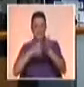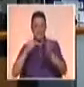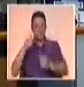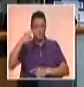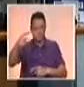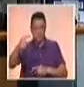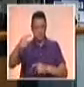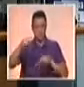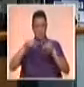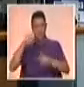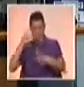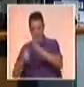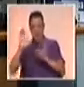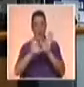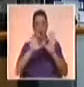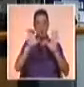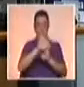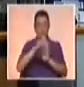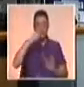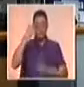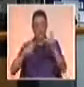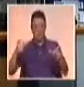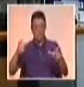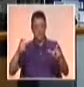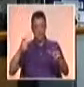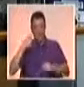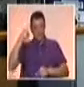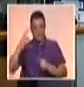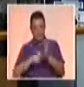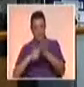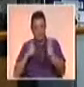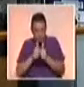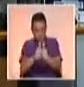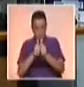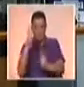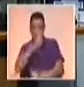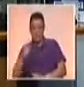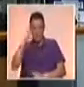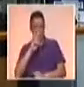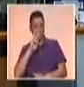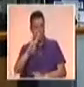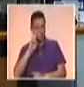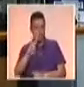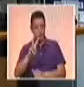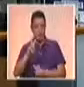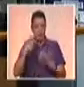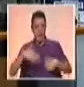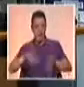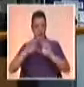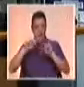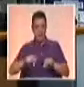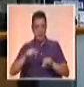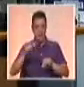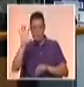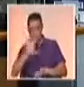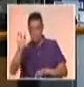seja, criar condições para que as pessoas com necessidades especiais consigam acompanhar as emissões de televisão. Esta é uma